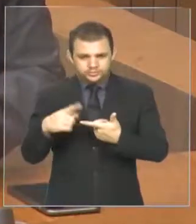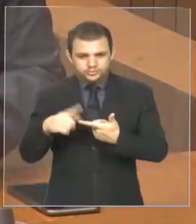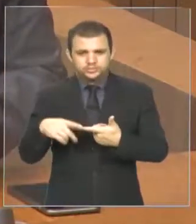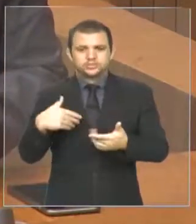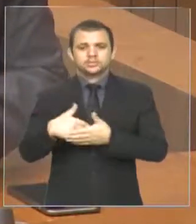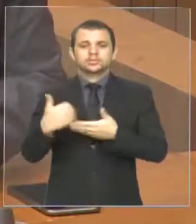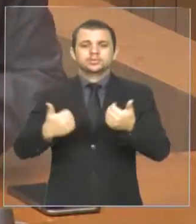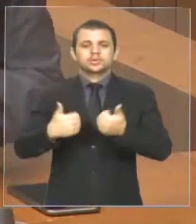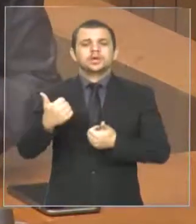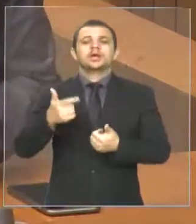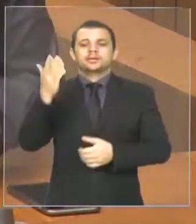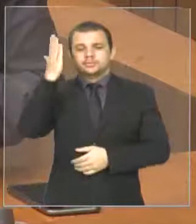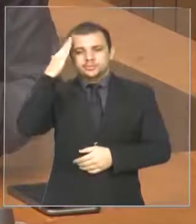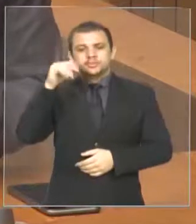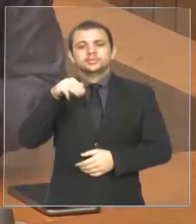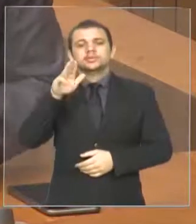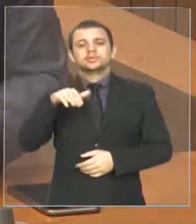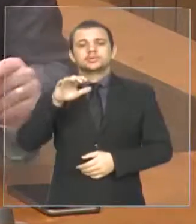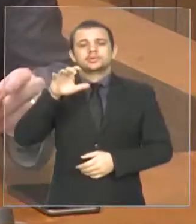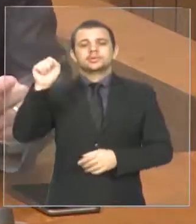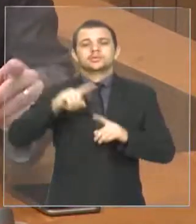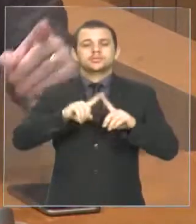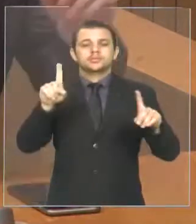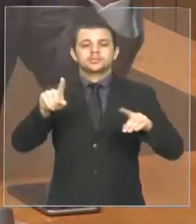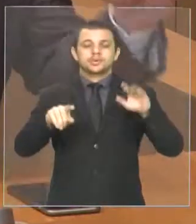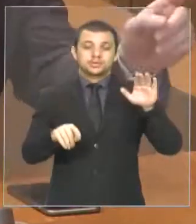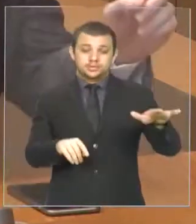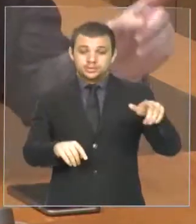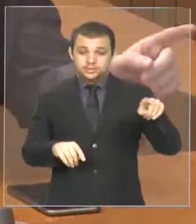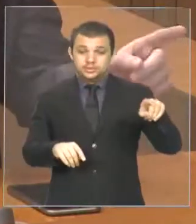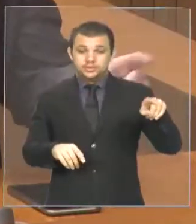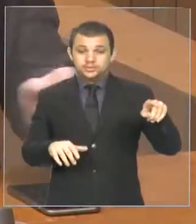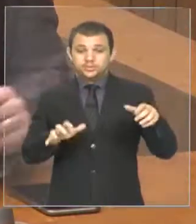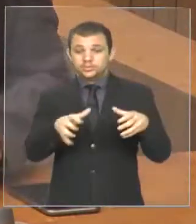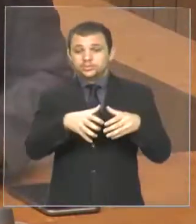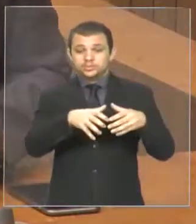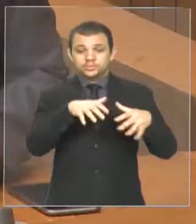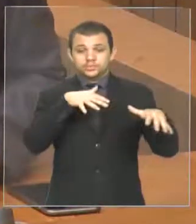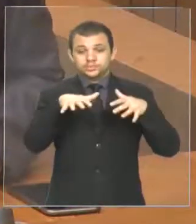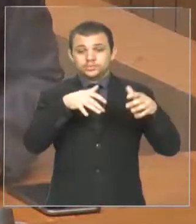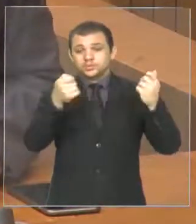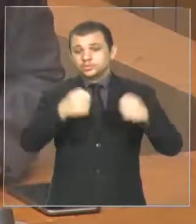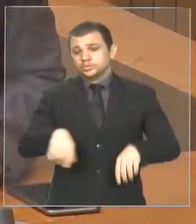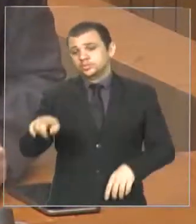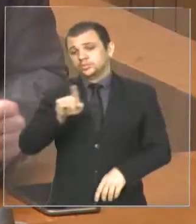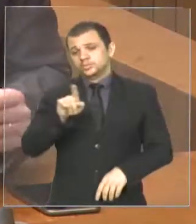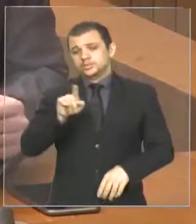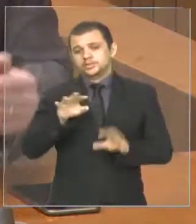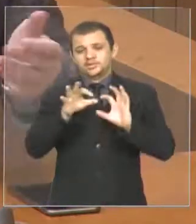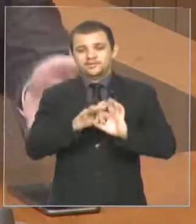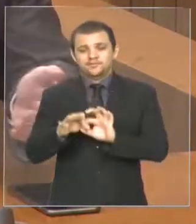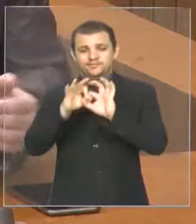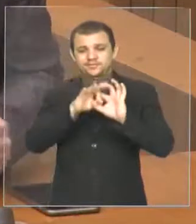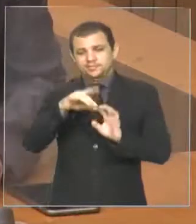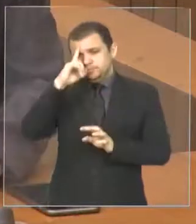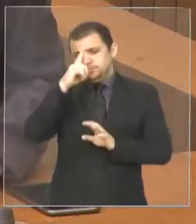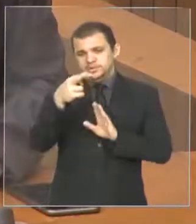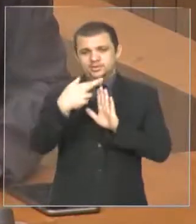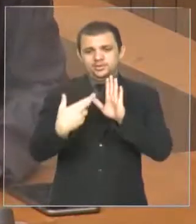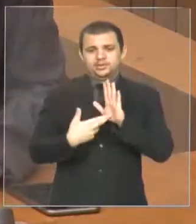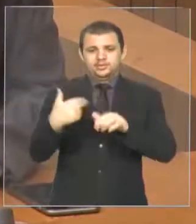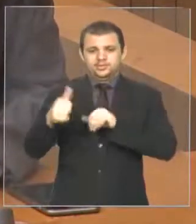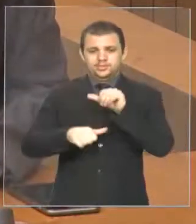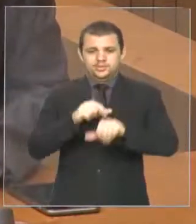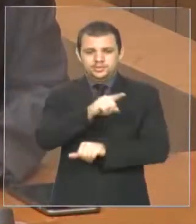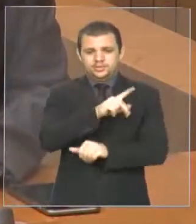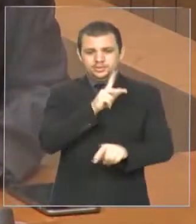Sampaio não precisa desse tipo de expediente que a Federação Maranhense de Futebol adotou para que possa